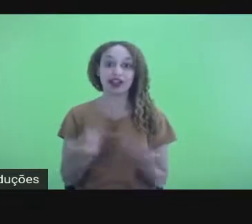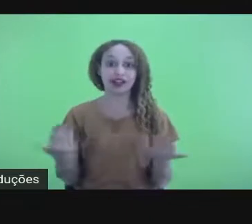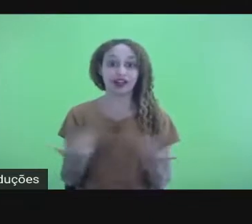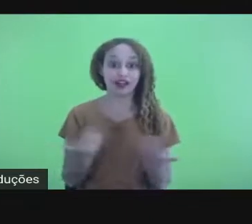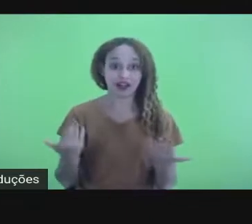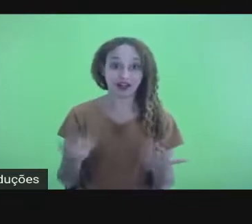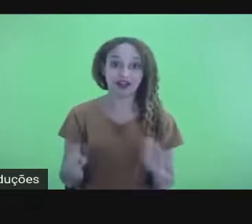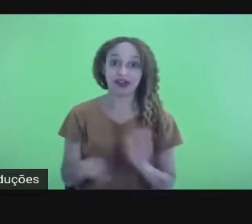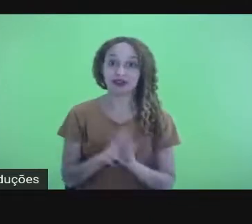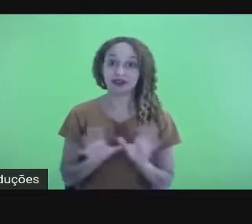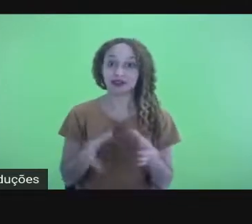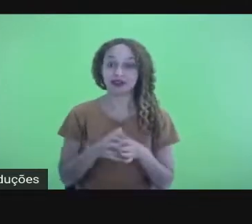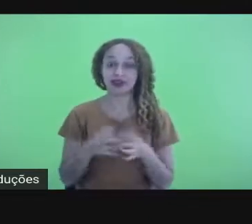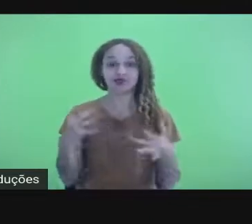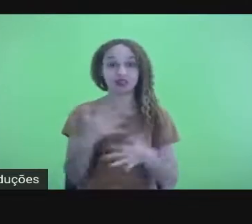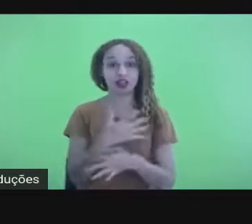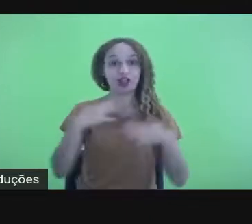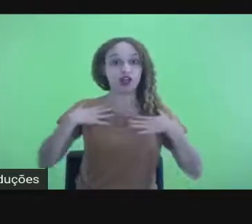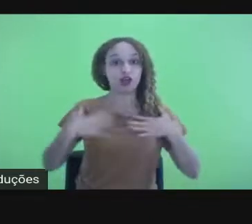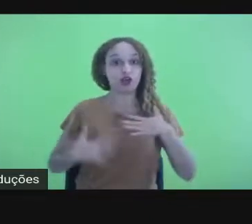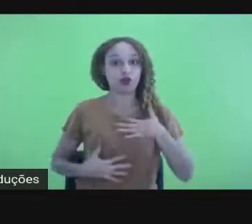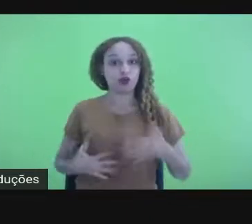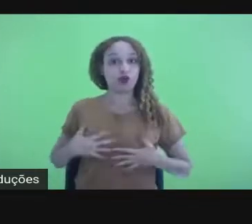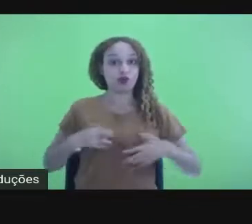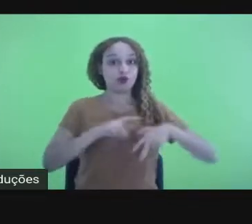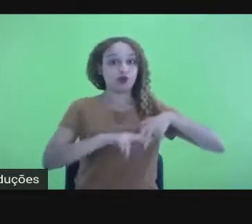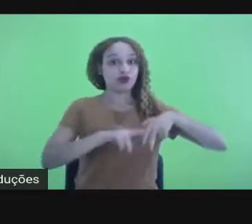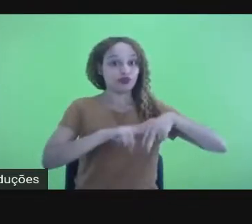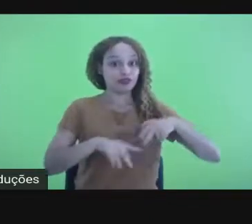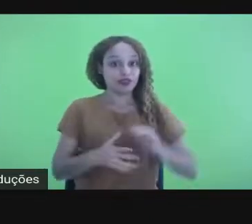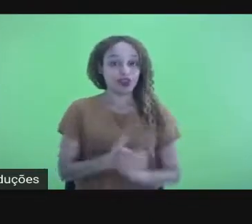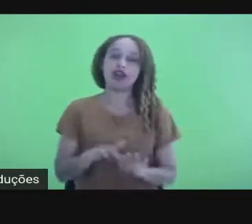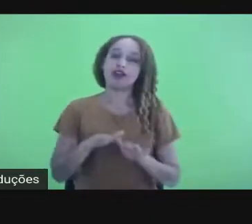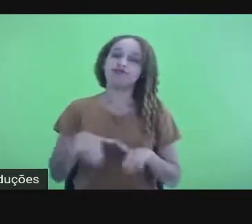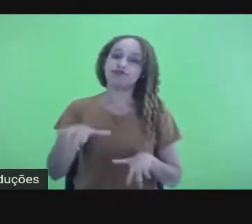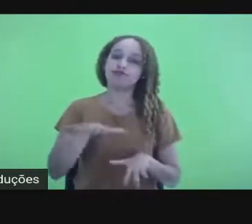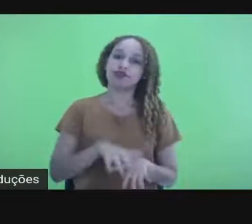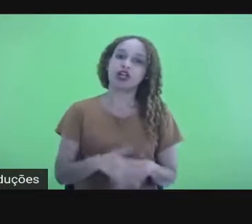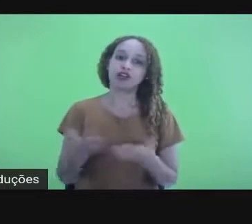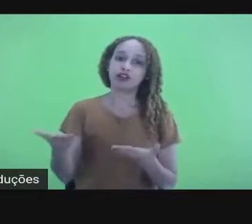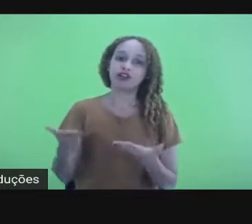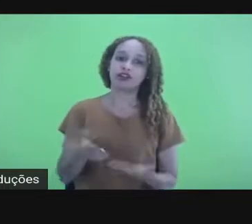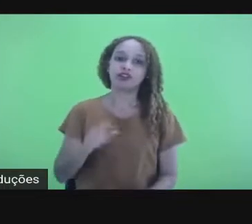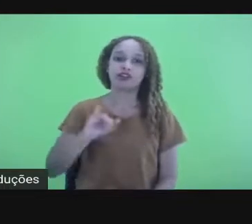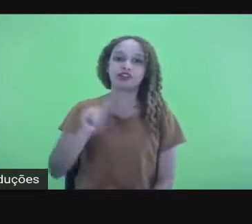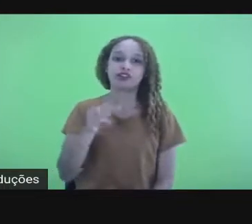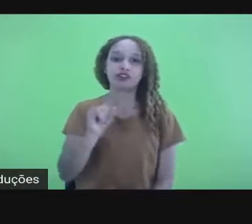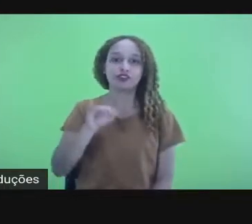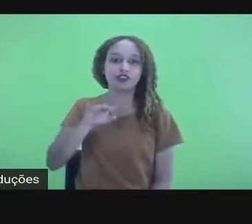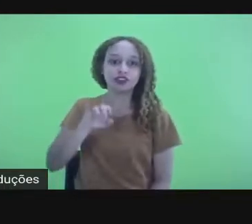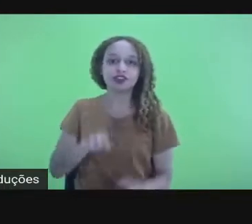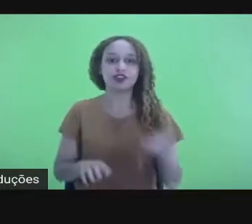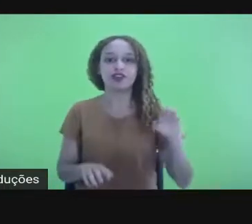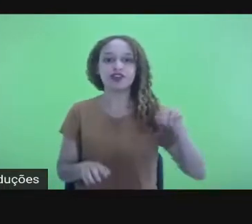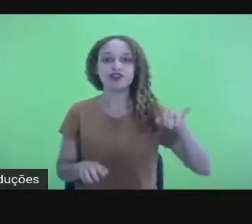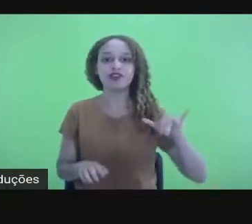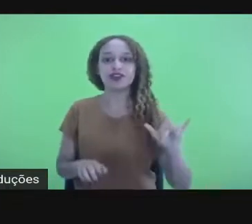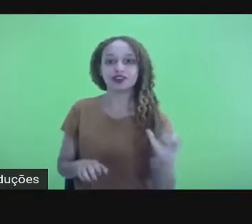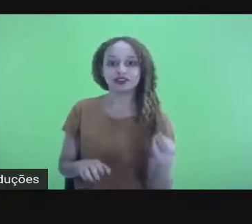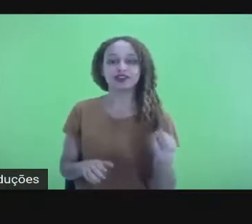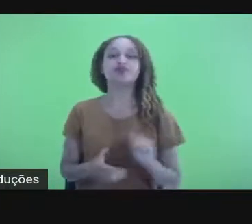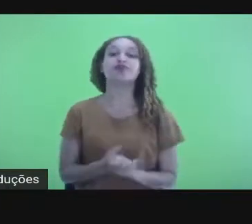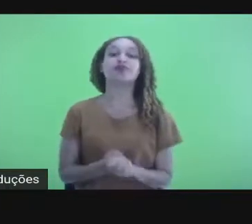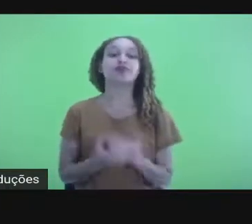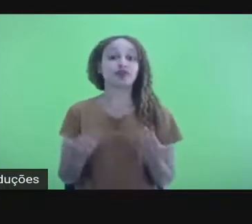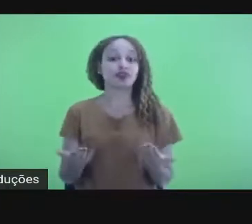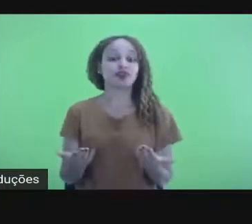eixo cidade, corpo e gênero. Para esta mesa, a gente convida Joyce Bert, Emily Leandro e a mediação de Sueli Mendes.